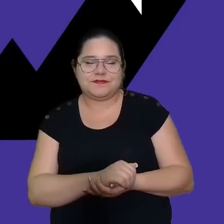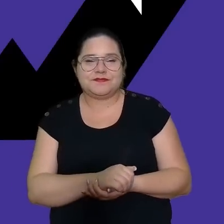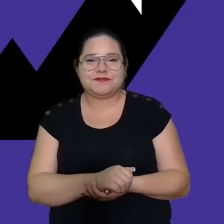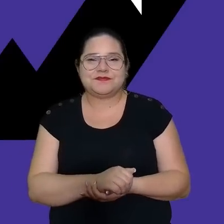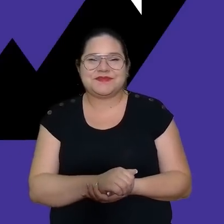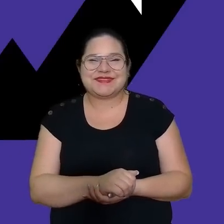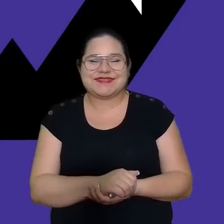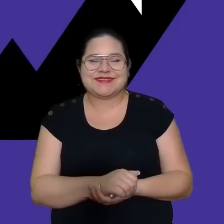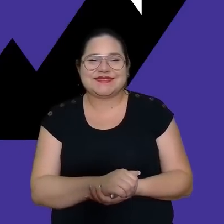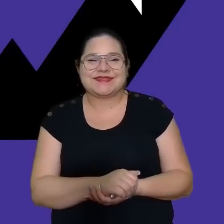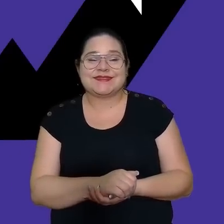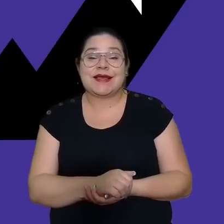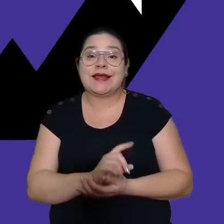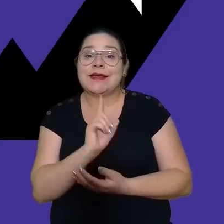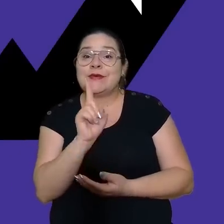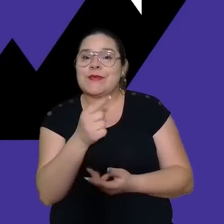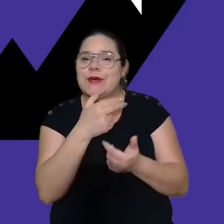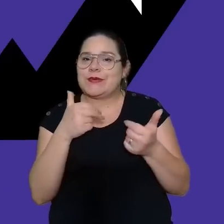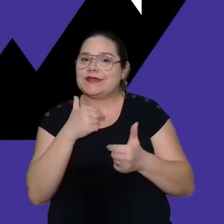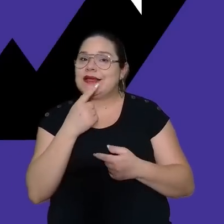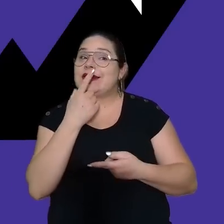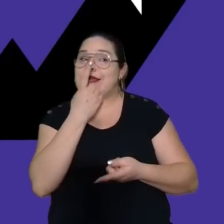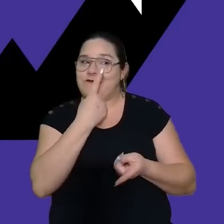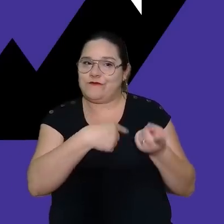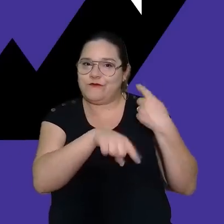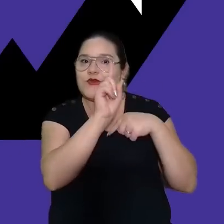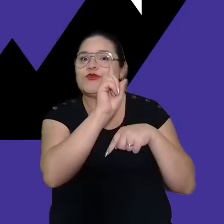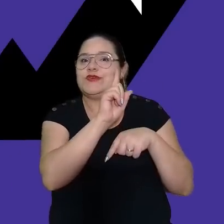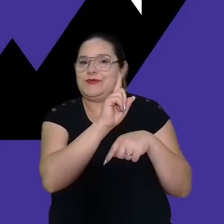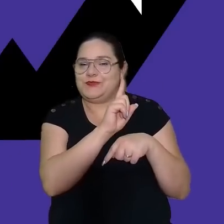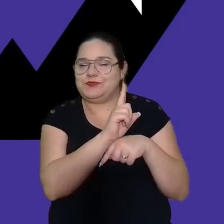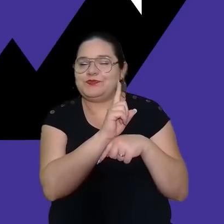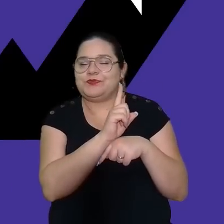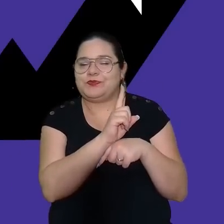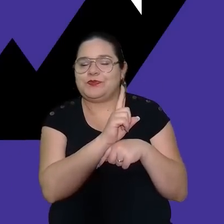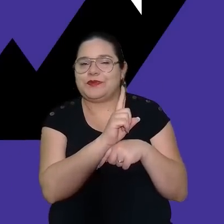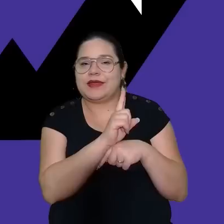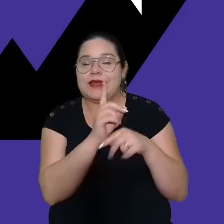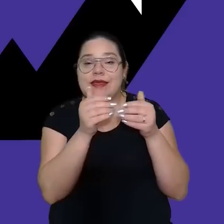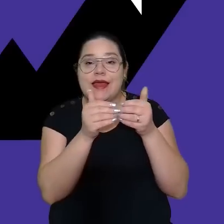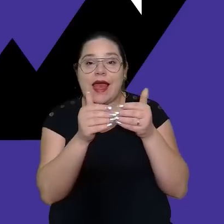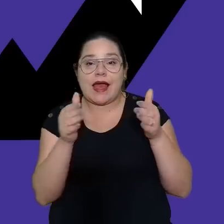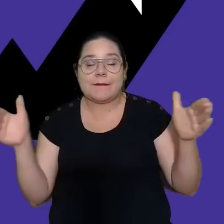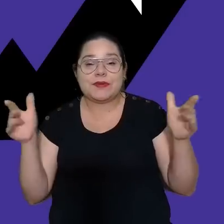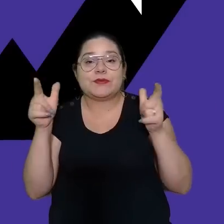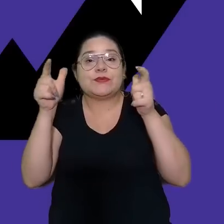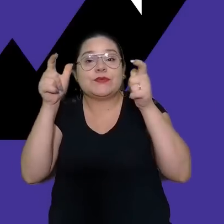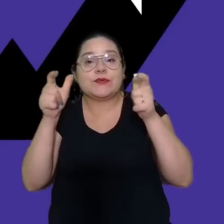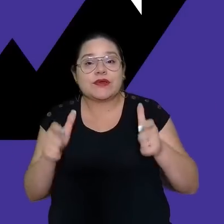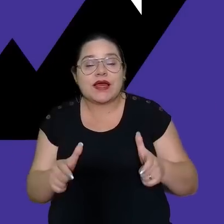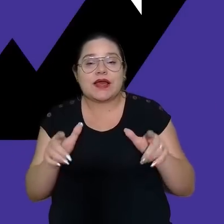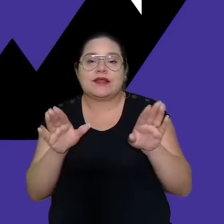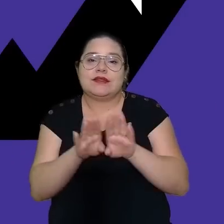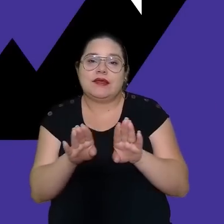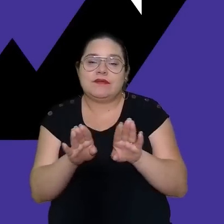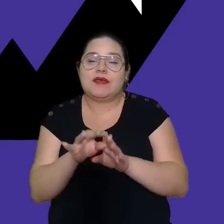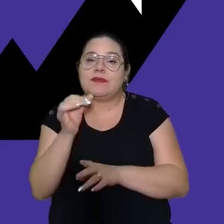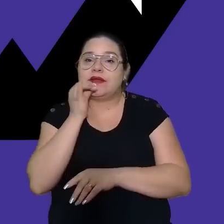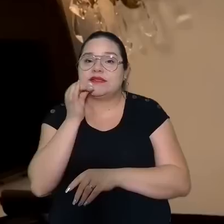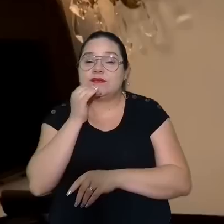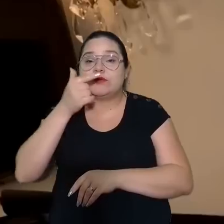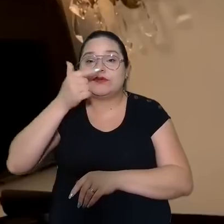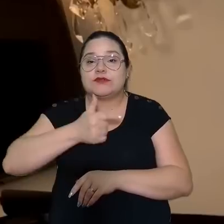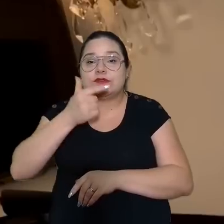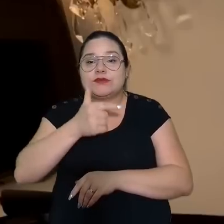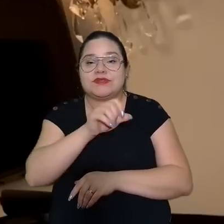Não, uma coisa que evoluiu bastante e foi o que abriu espaço para, por exemplo, a segunda safra